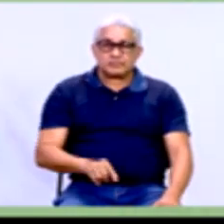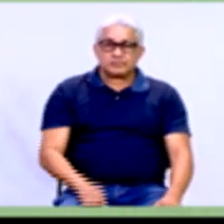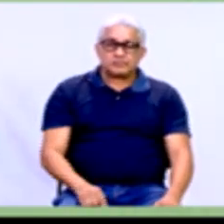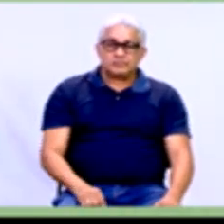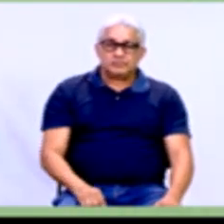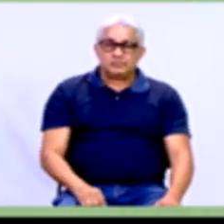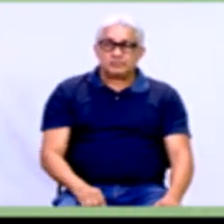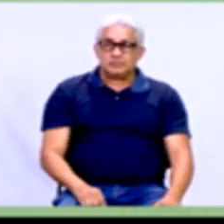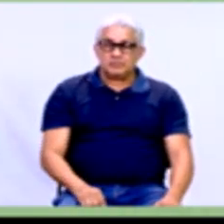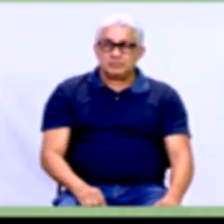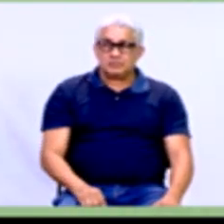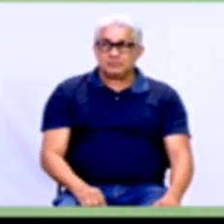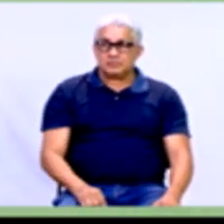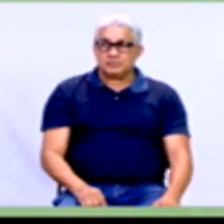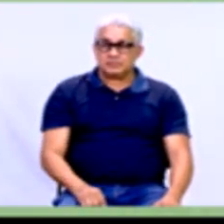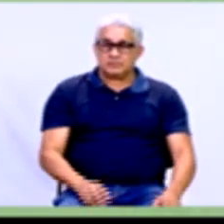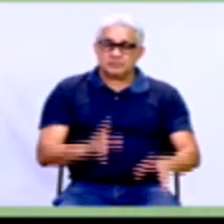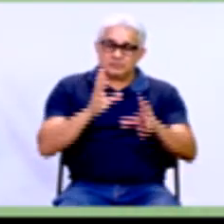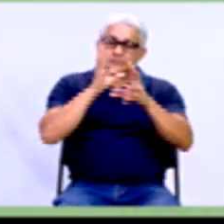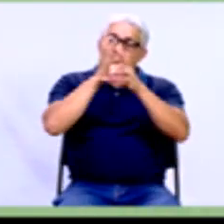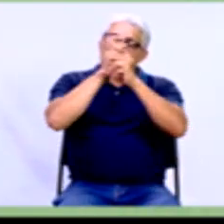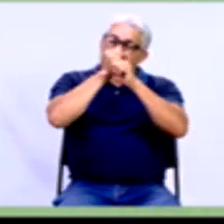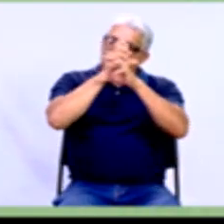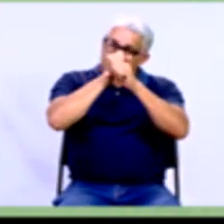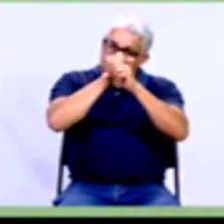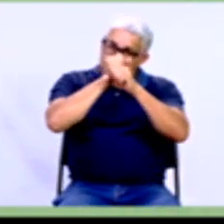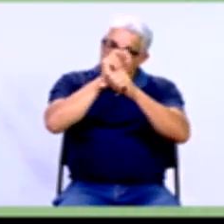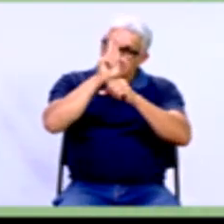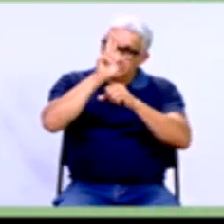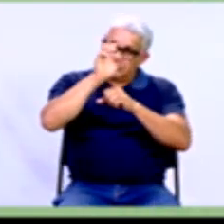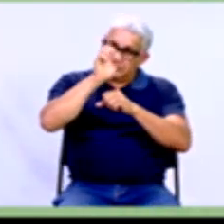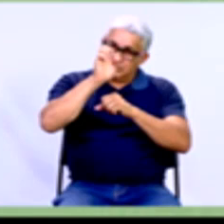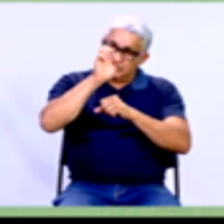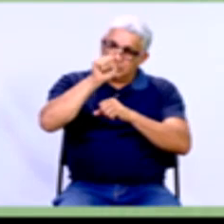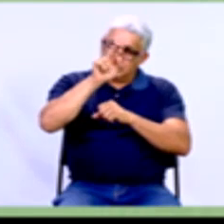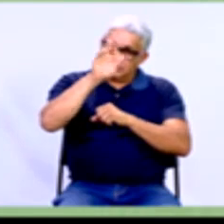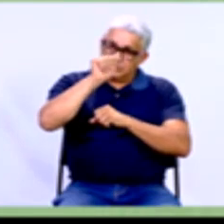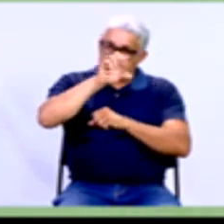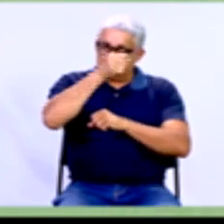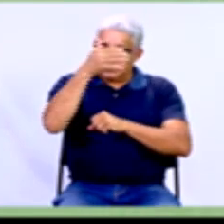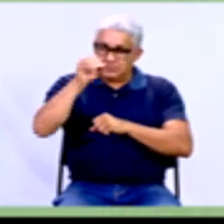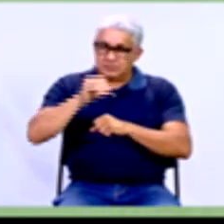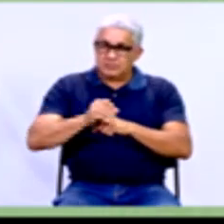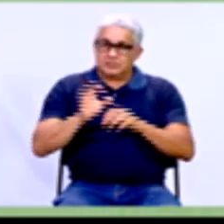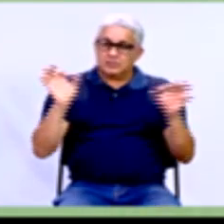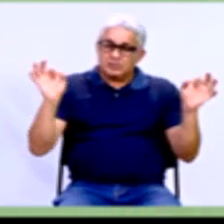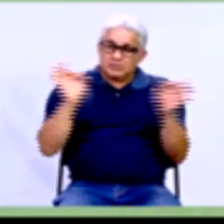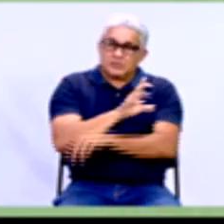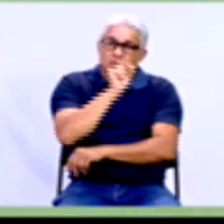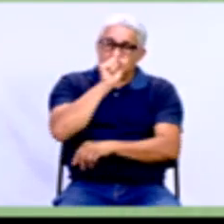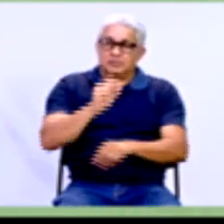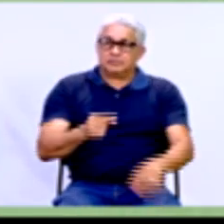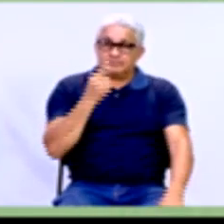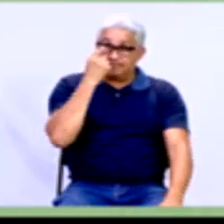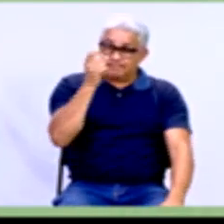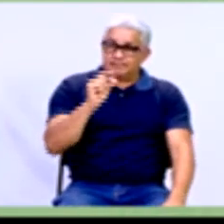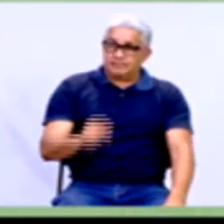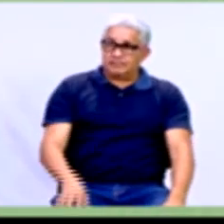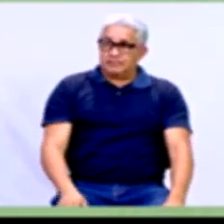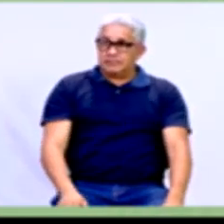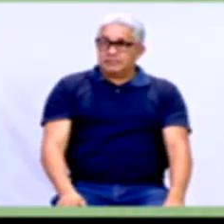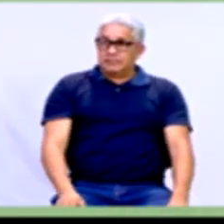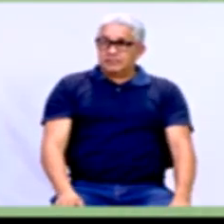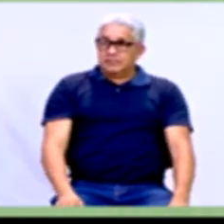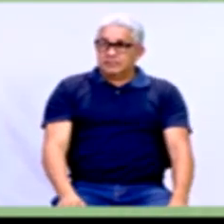Após observar a correlação, calculamos a regressão linear e chegamos à seguinte equação. Olha que interessante. Essa